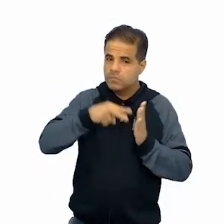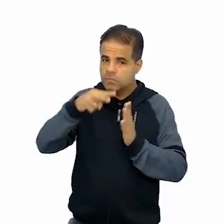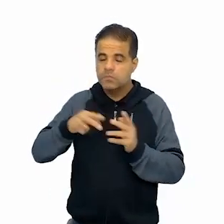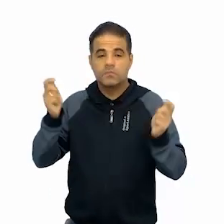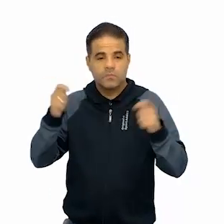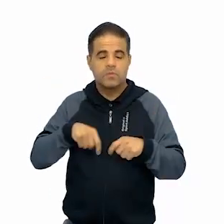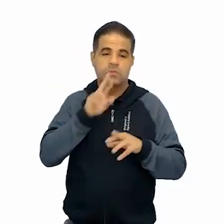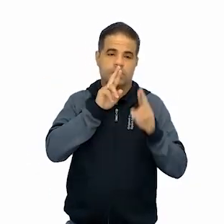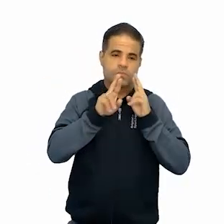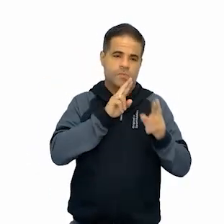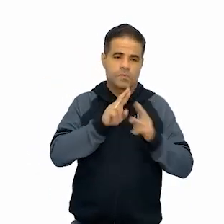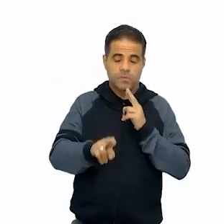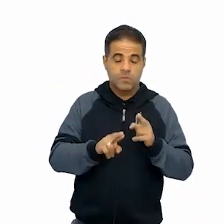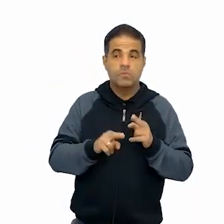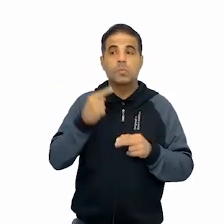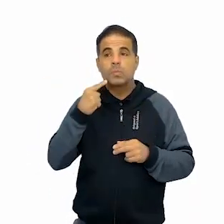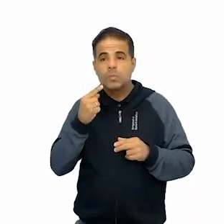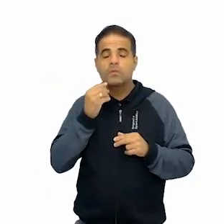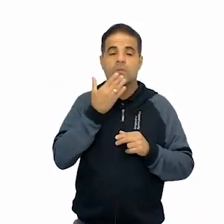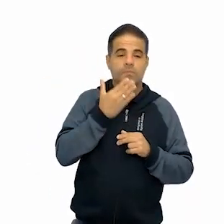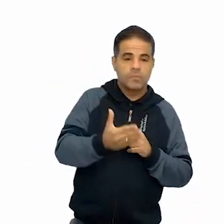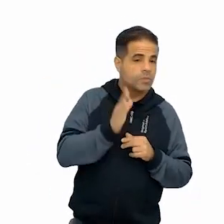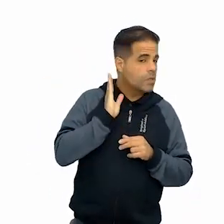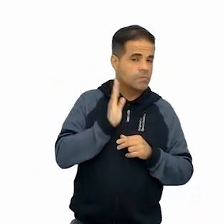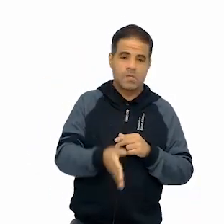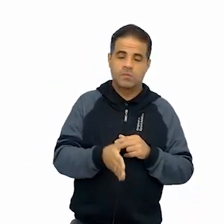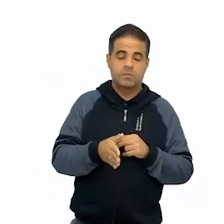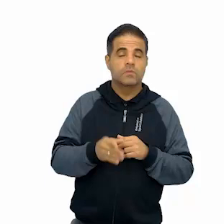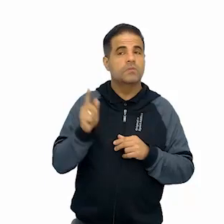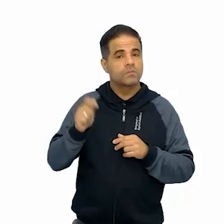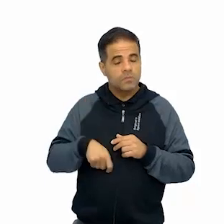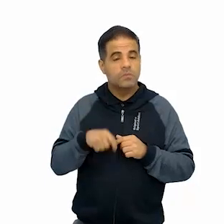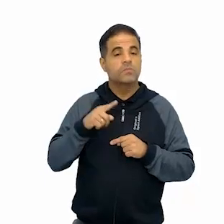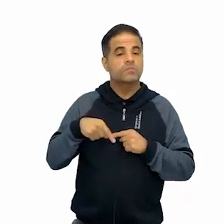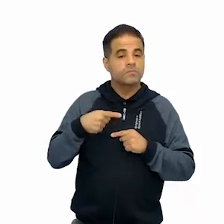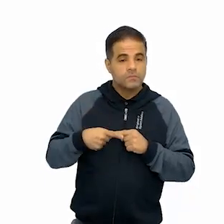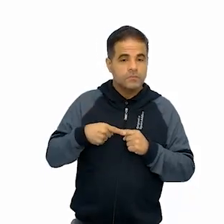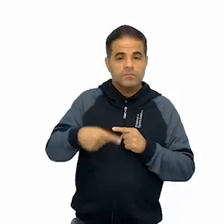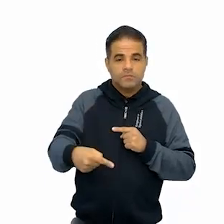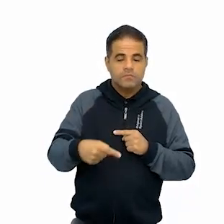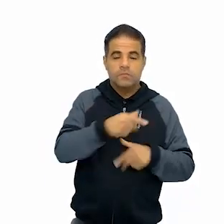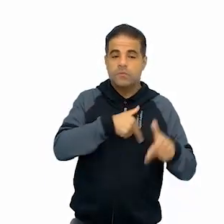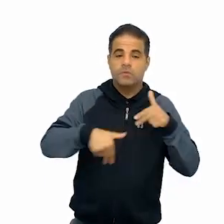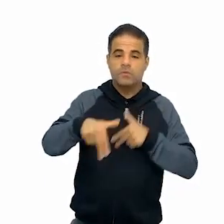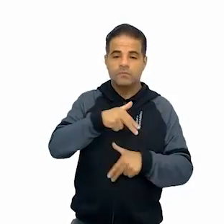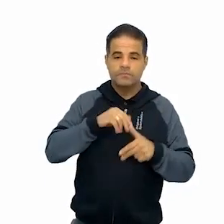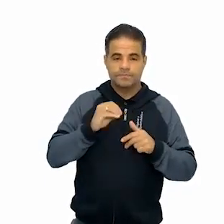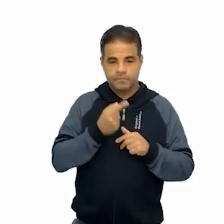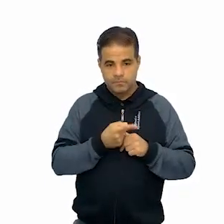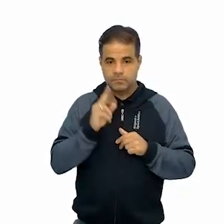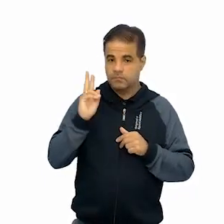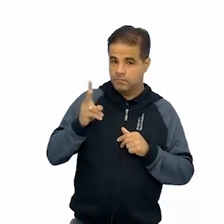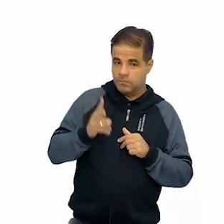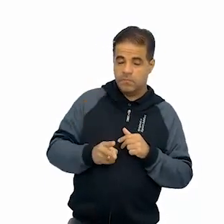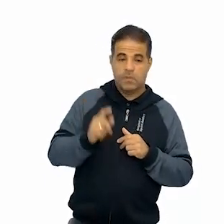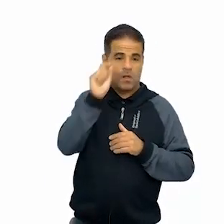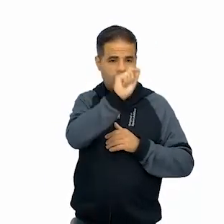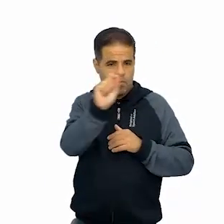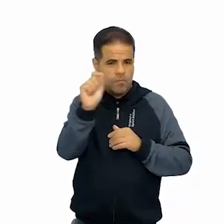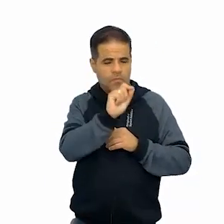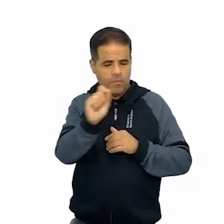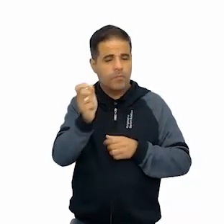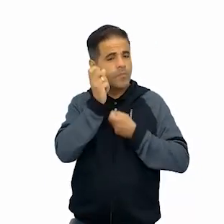possa responder o que está sendo pedido de imediato, e eles poderão circular ou mesmo grafar